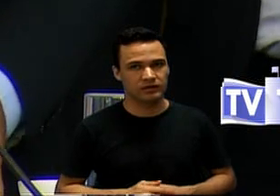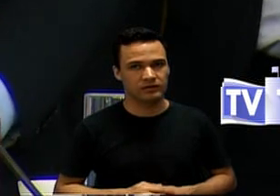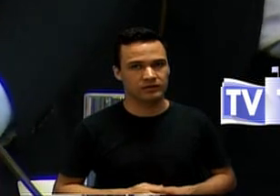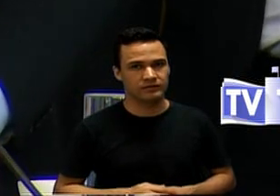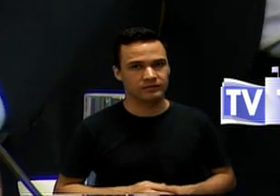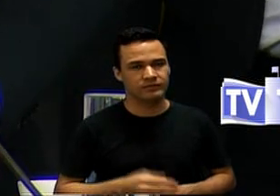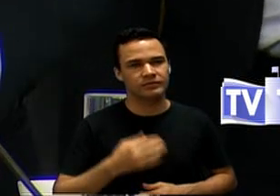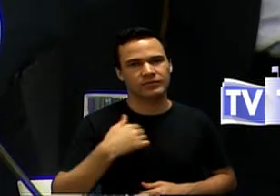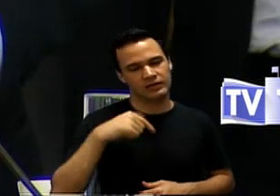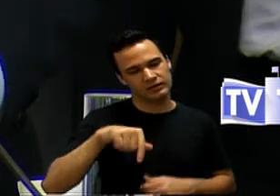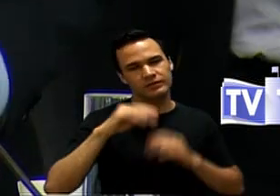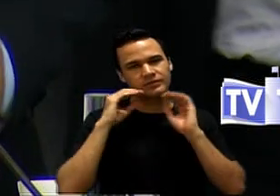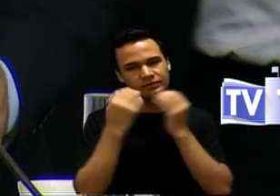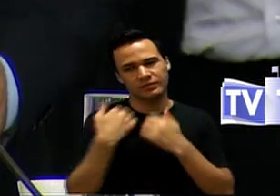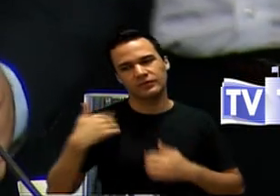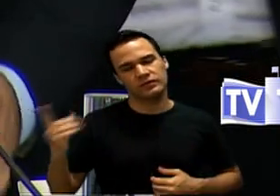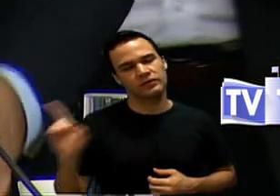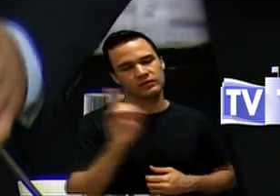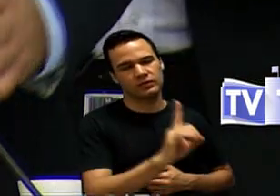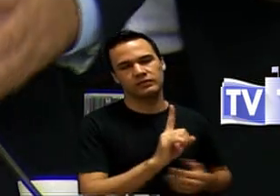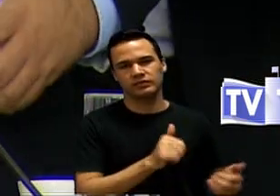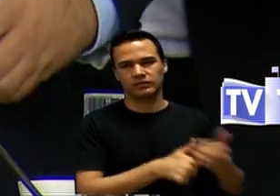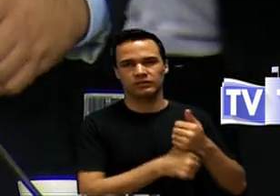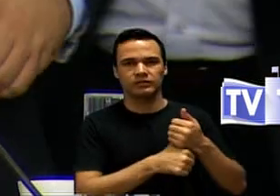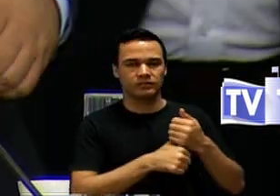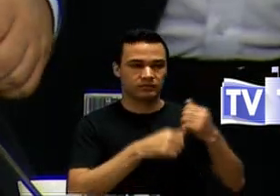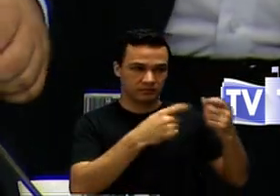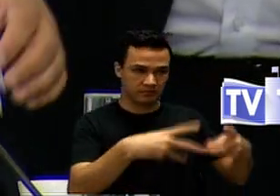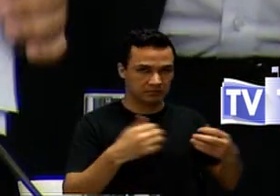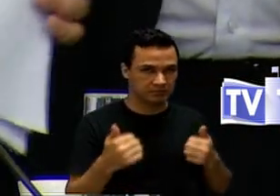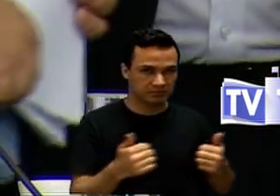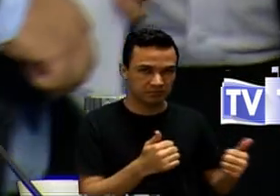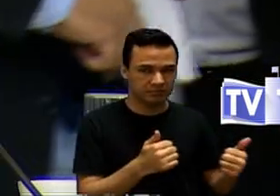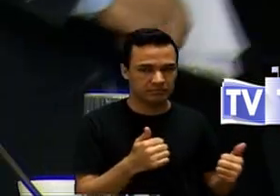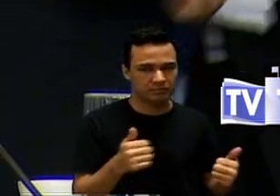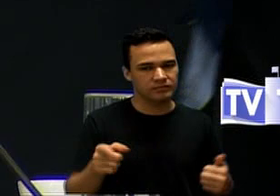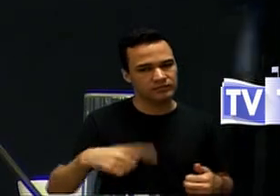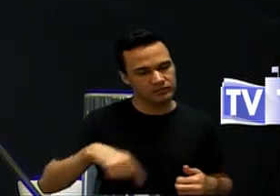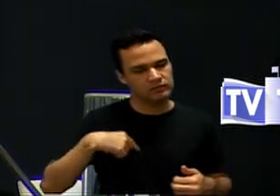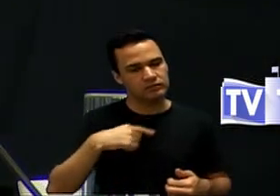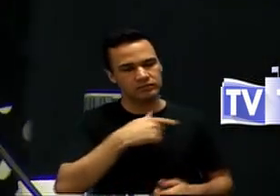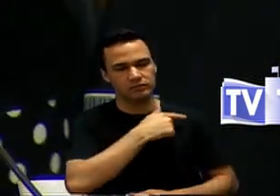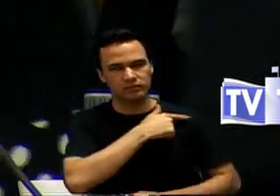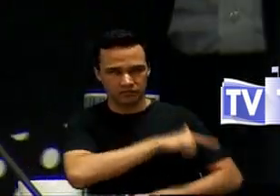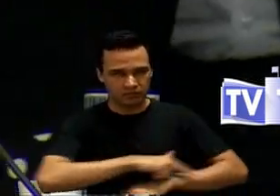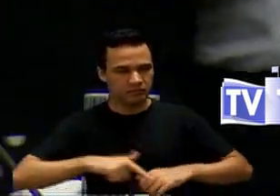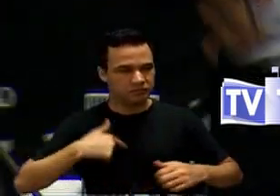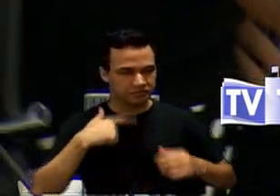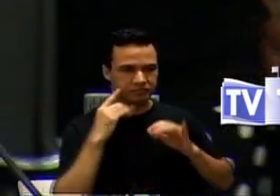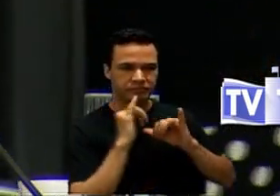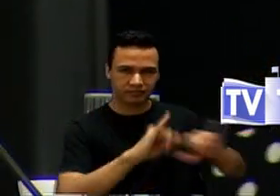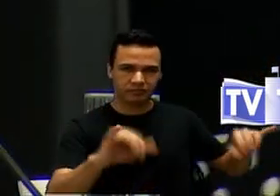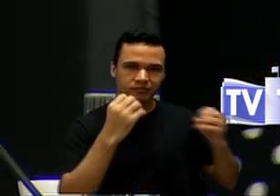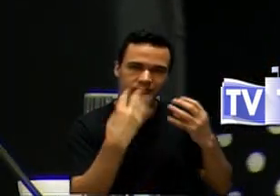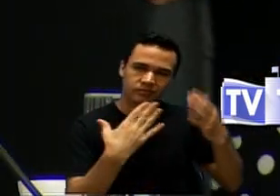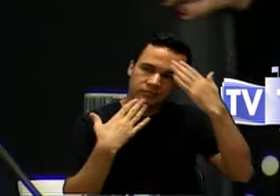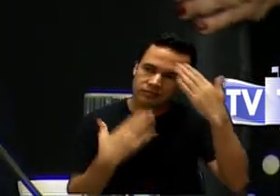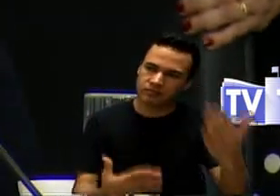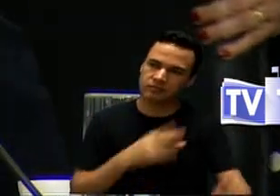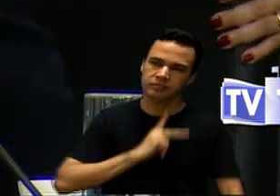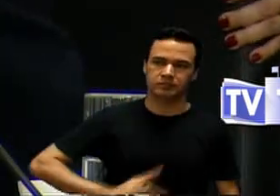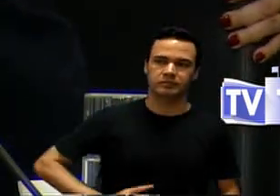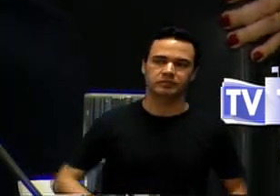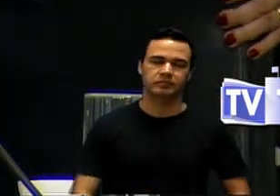e represente essa casa diante do mesmo, levando as nossas considerações, doutor Hélio. Obrigado, senhor